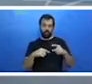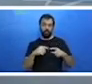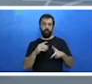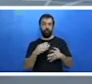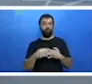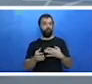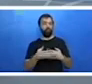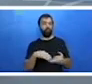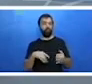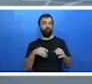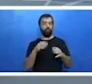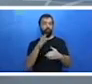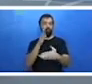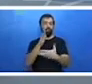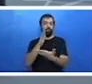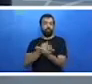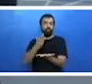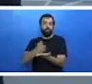material dourado.